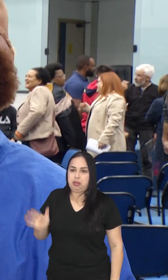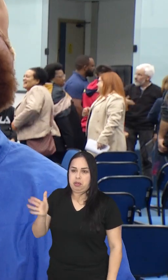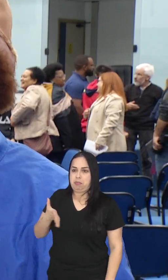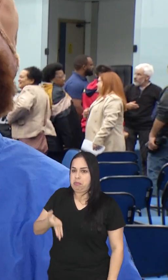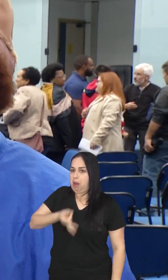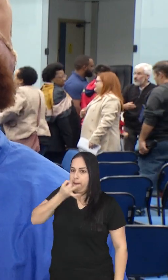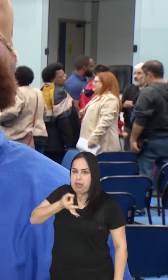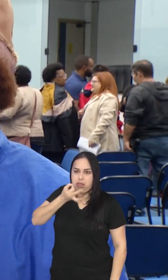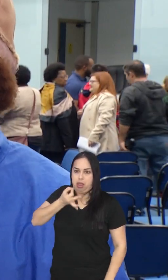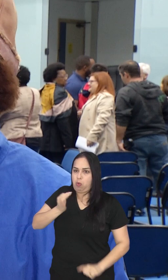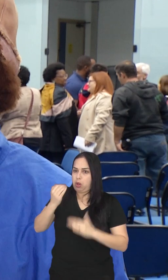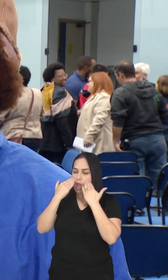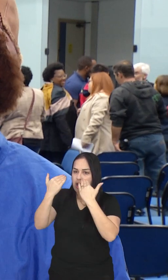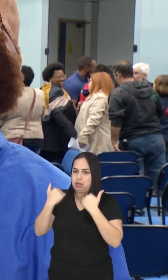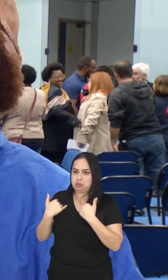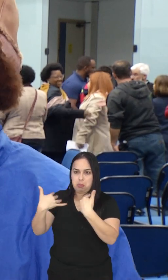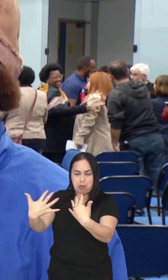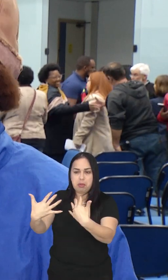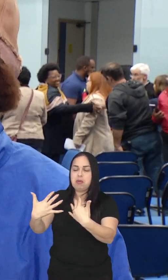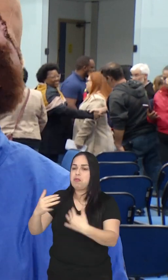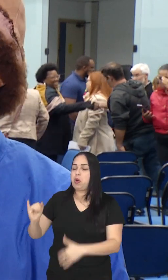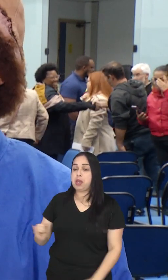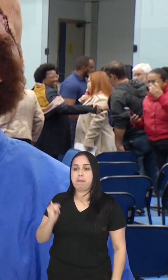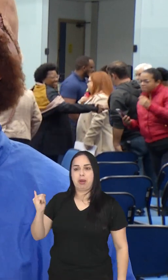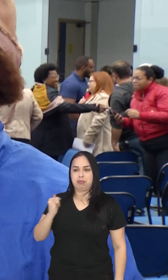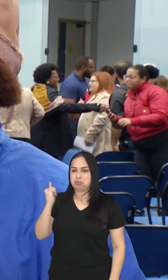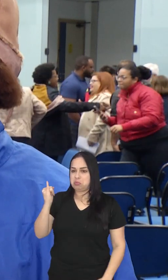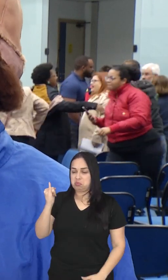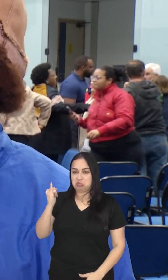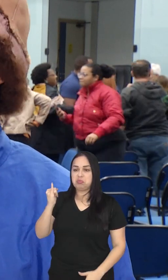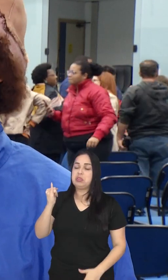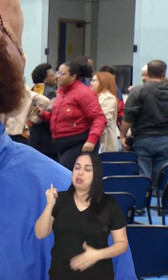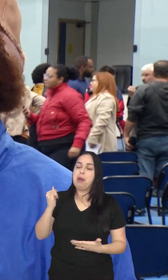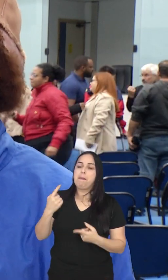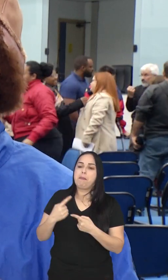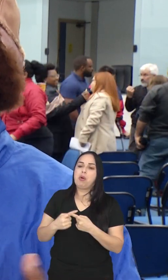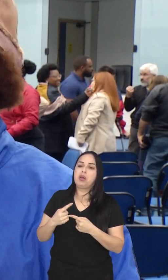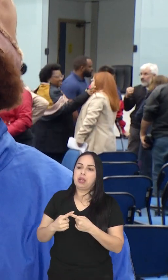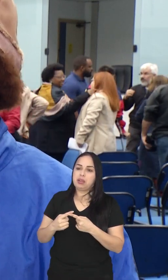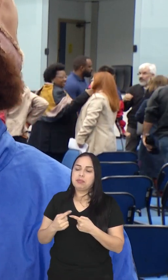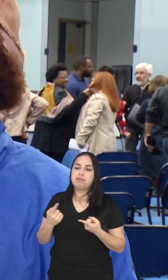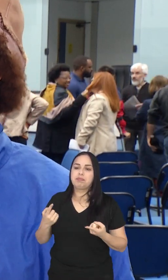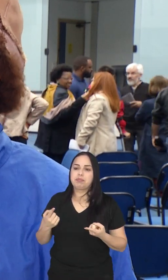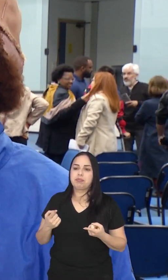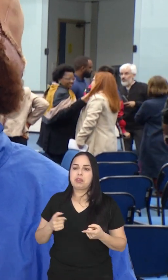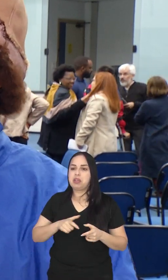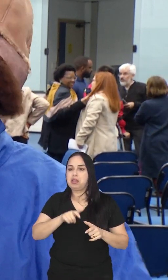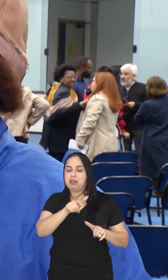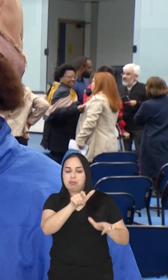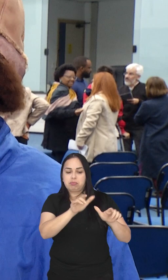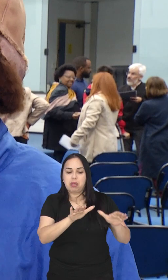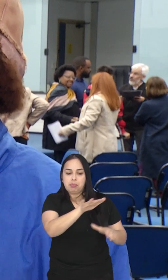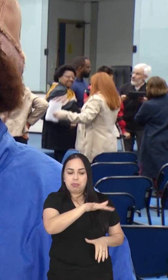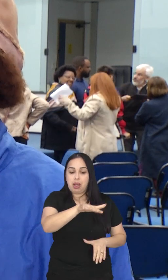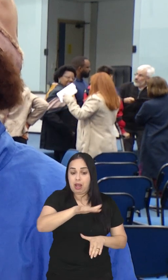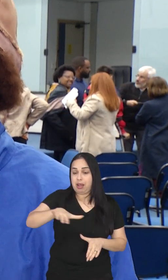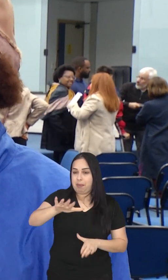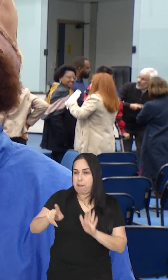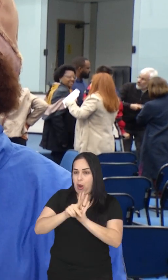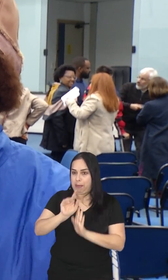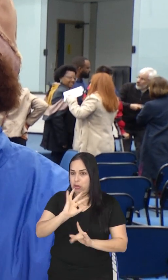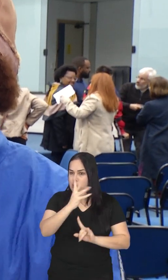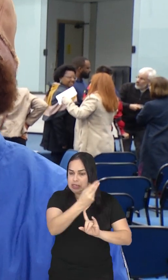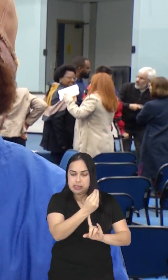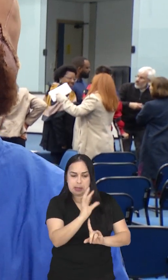acredito que foi uma audiência pública extremamente profícua êxitosa primeiro porque trouxe as demandas de vários setores da